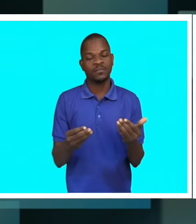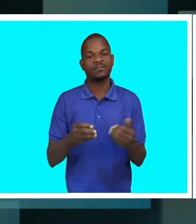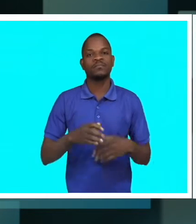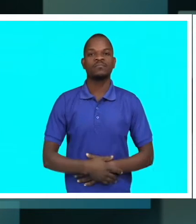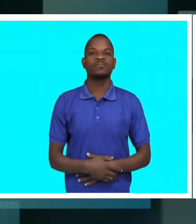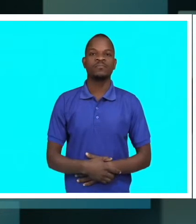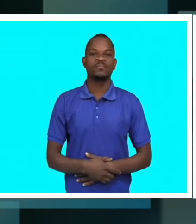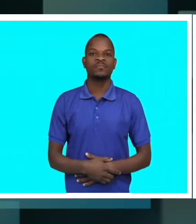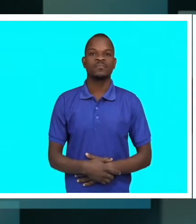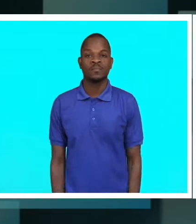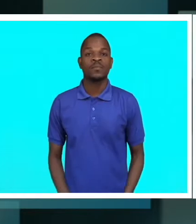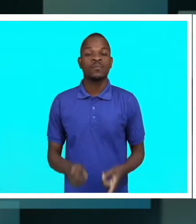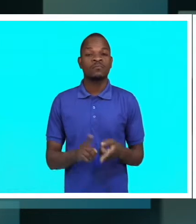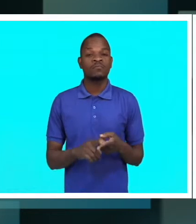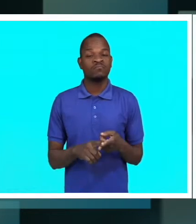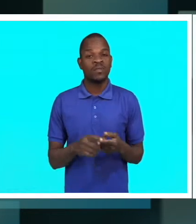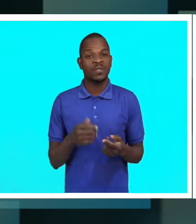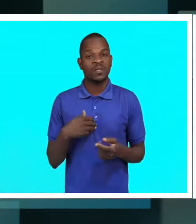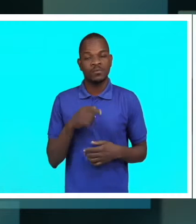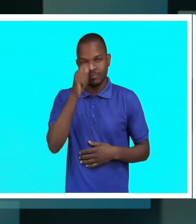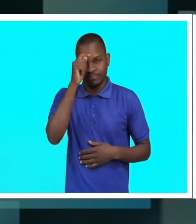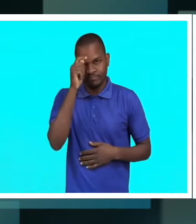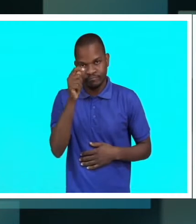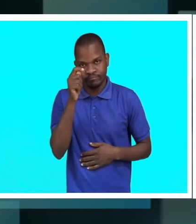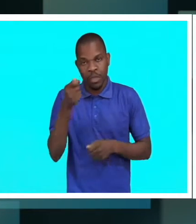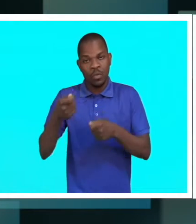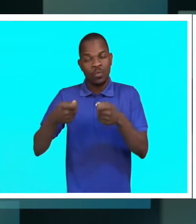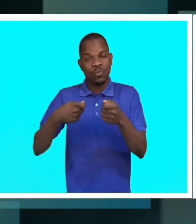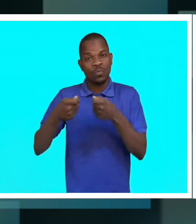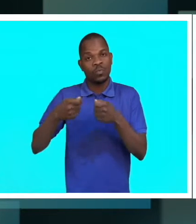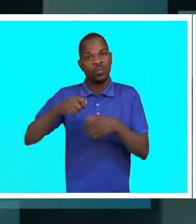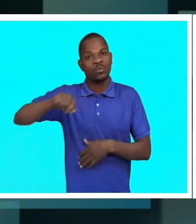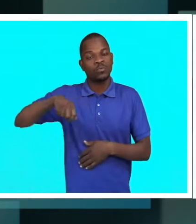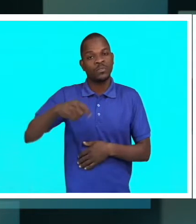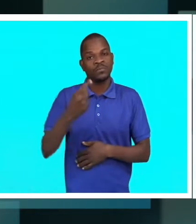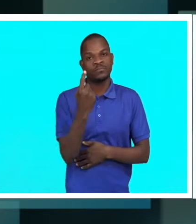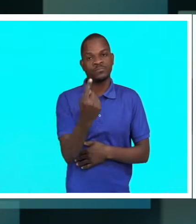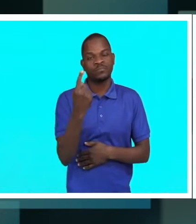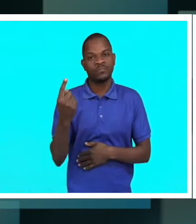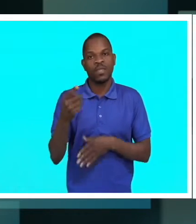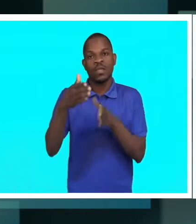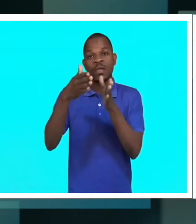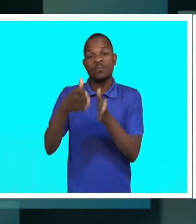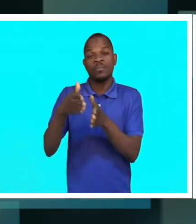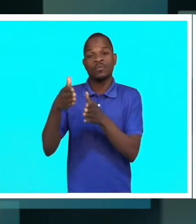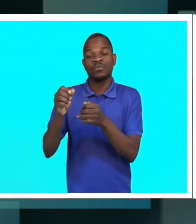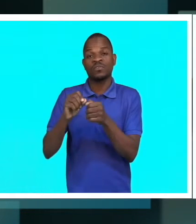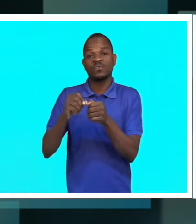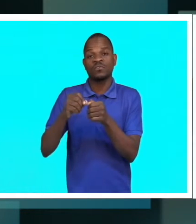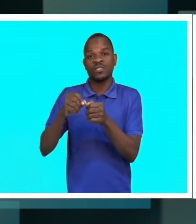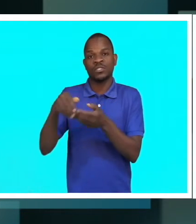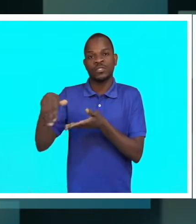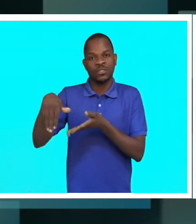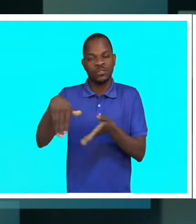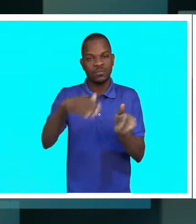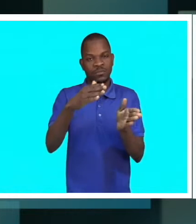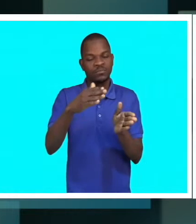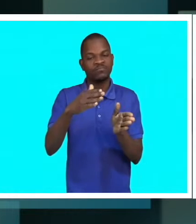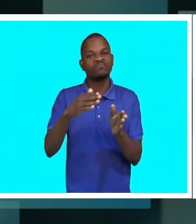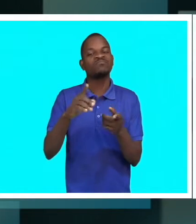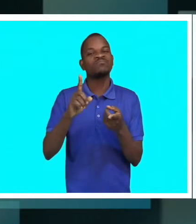que são consumidos cruz. E respeitando o negócio que cada um tem na rua, cada um tem para o seu sustento,